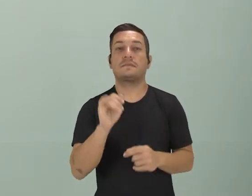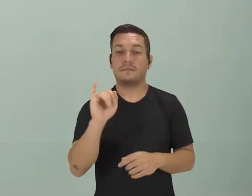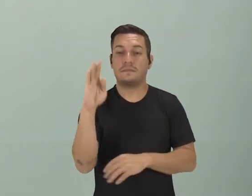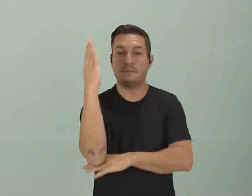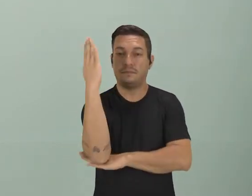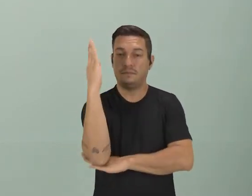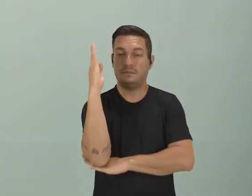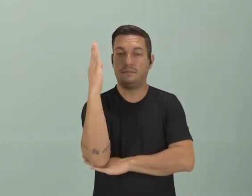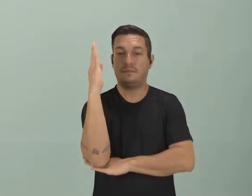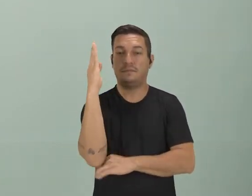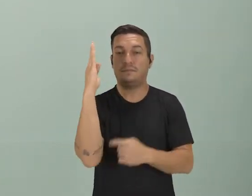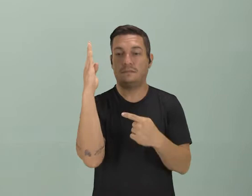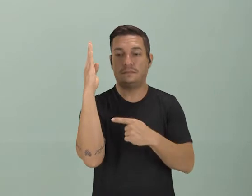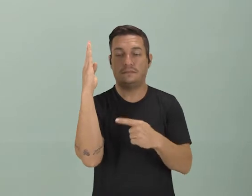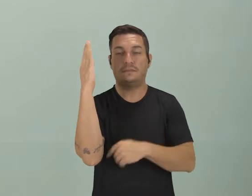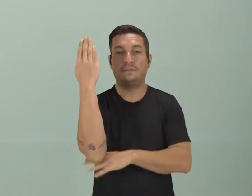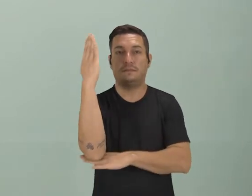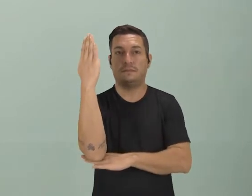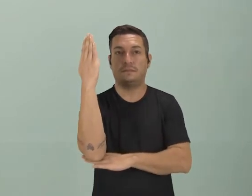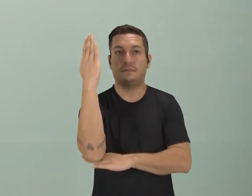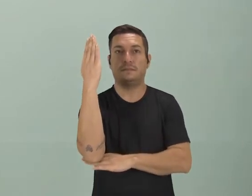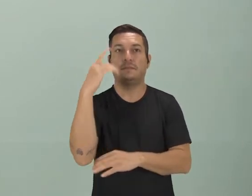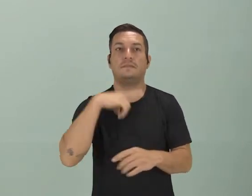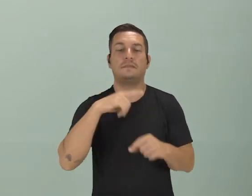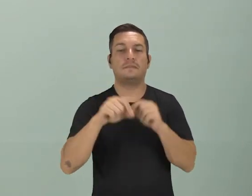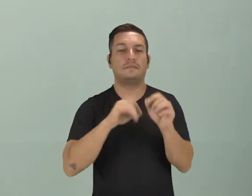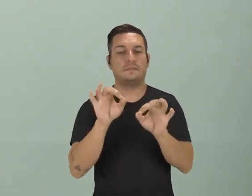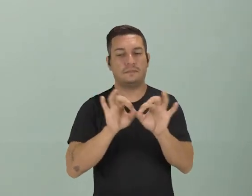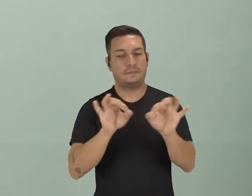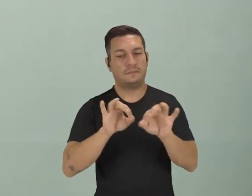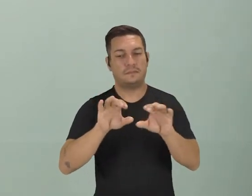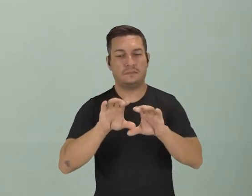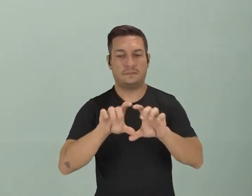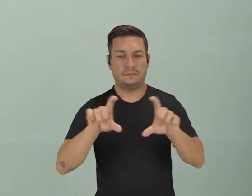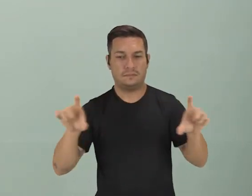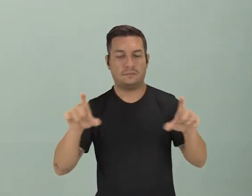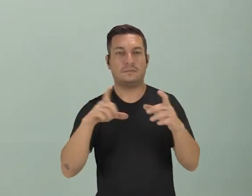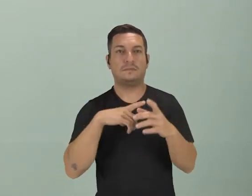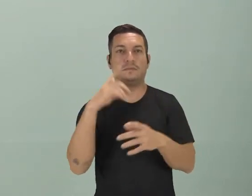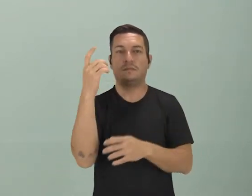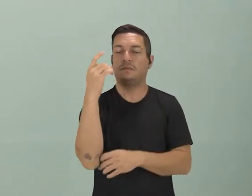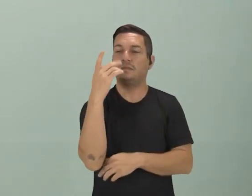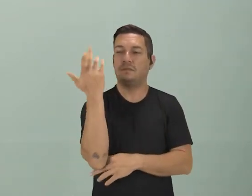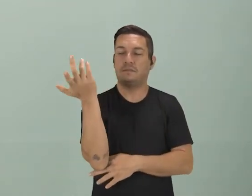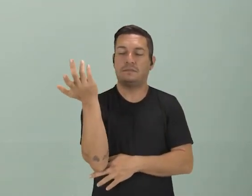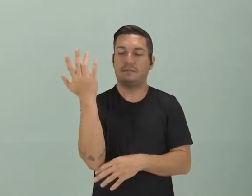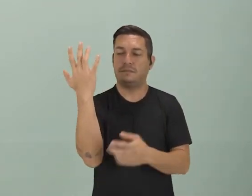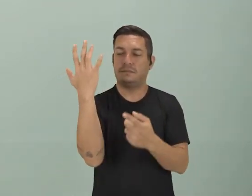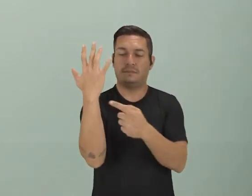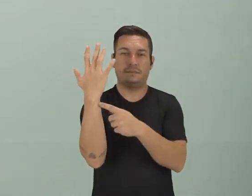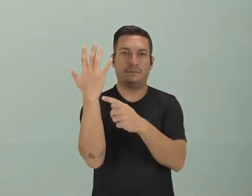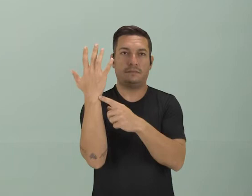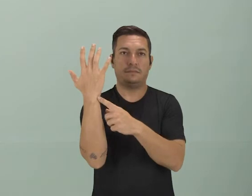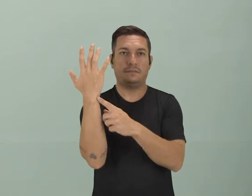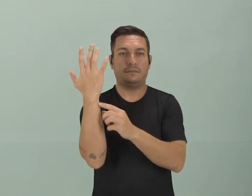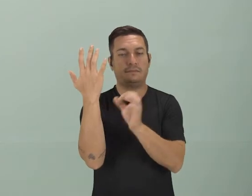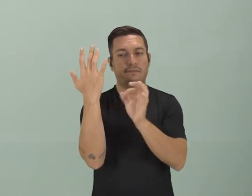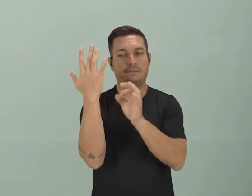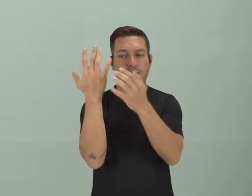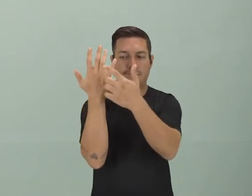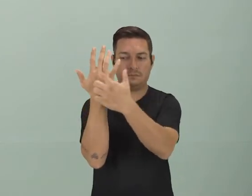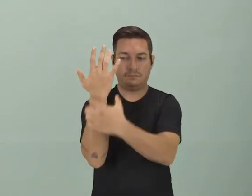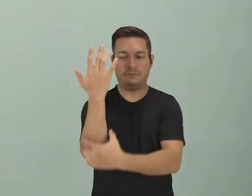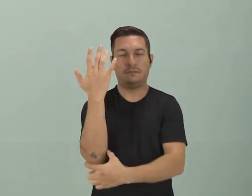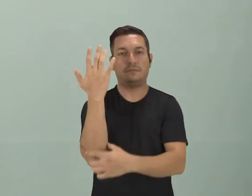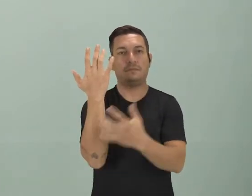madeira, ela tem uma determinada especificidade, os seus ramos, as suas ramificações também terão,